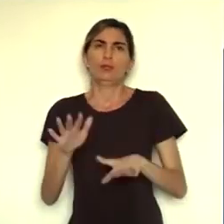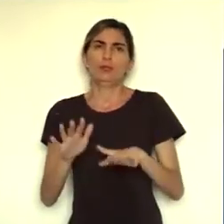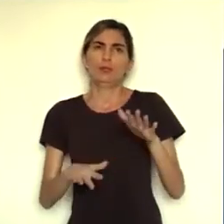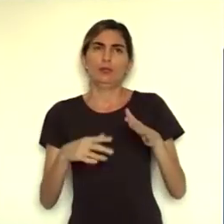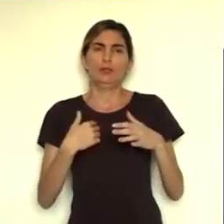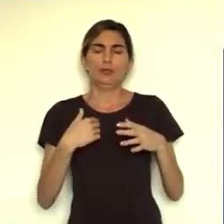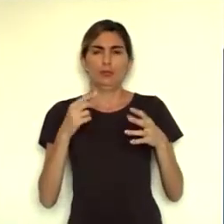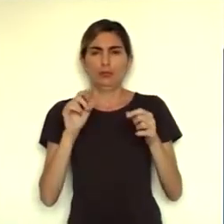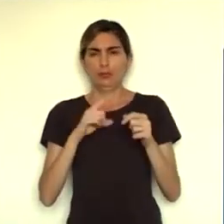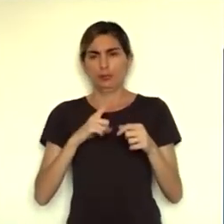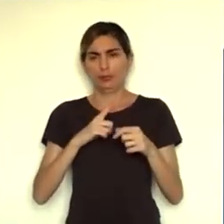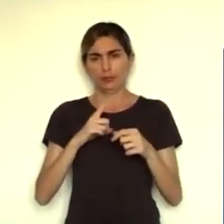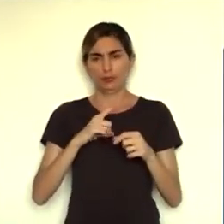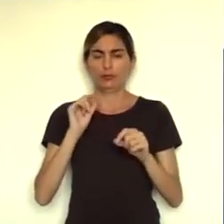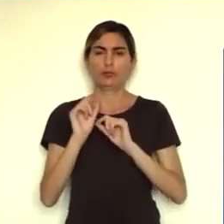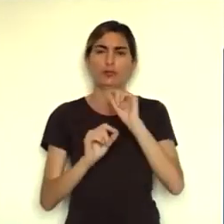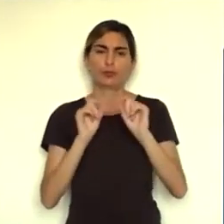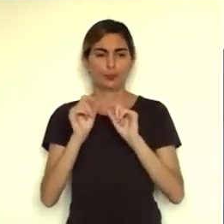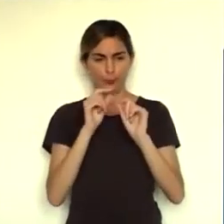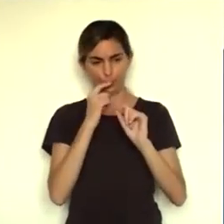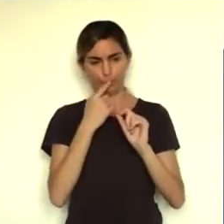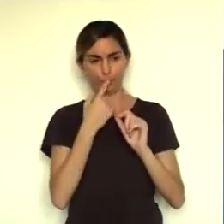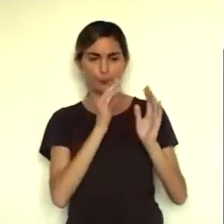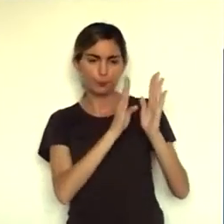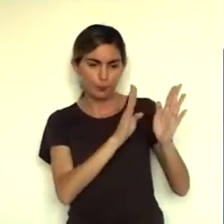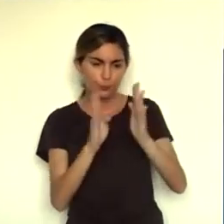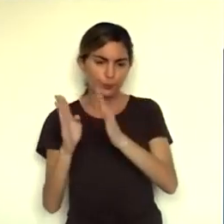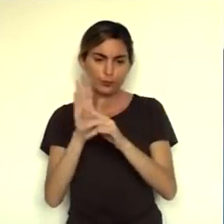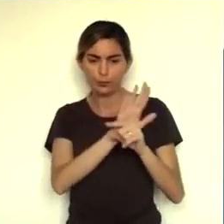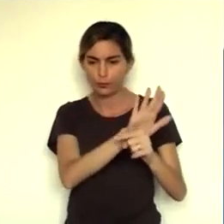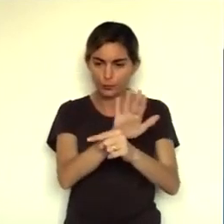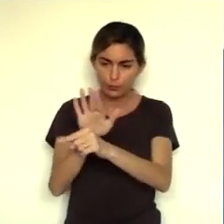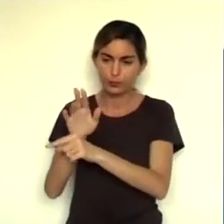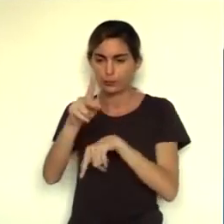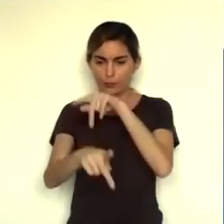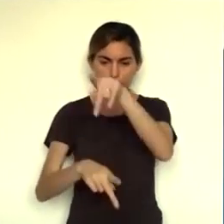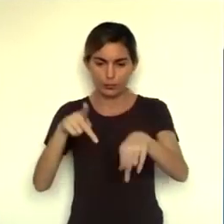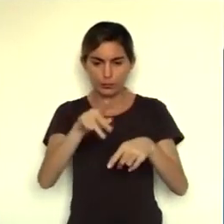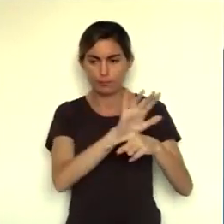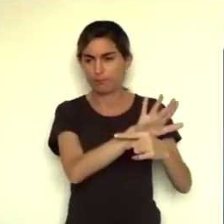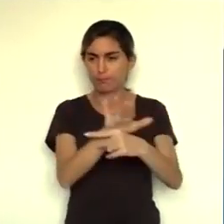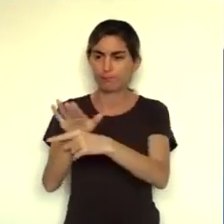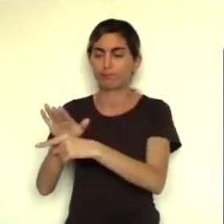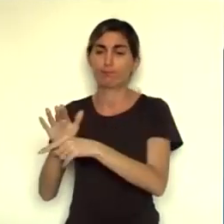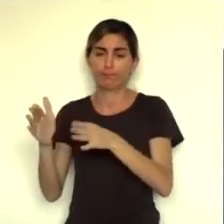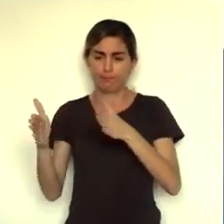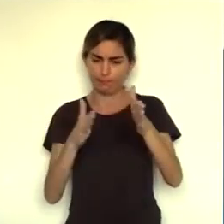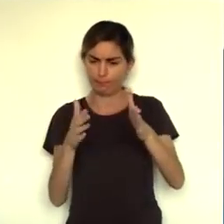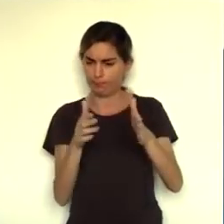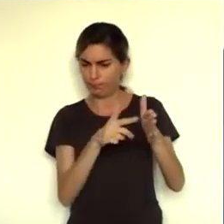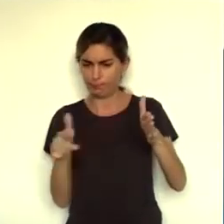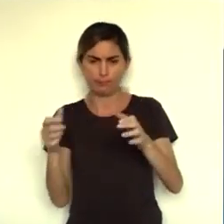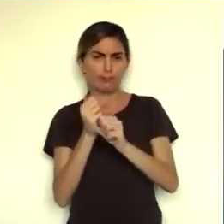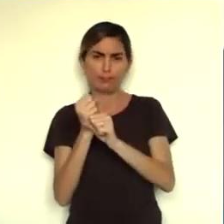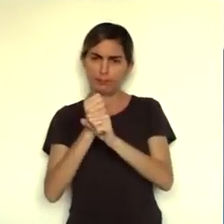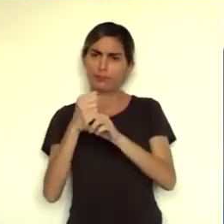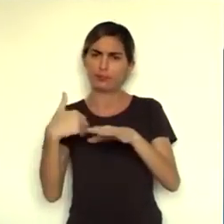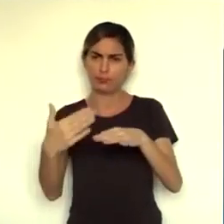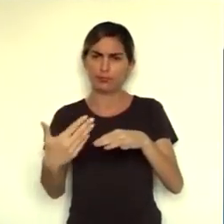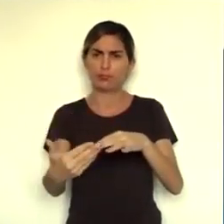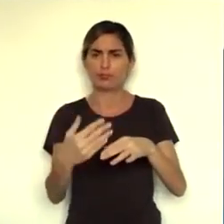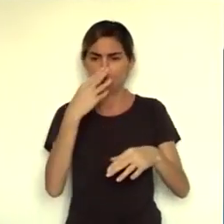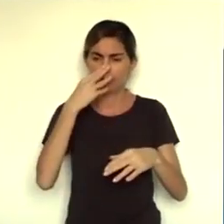de composição, de atender a uma população que ficou durante muito